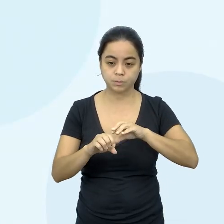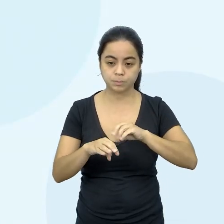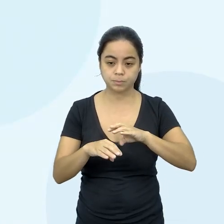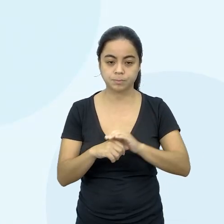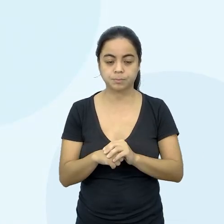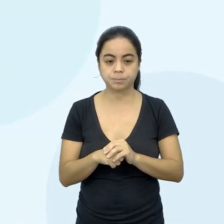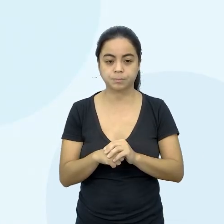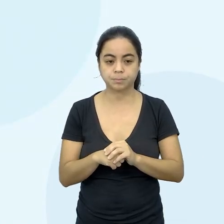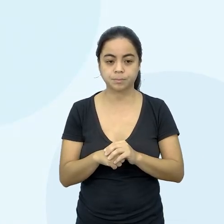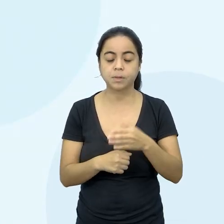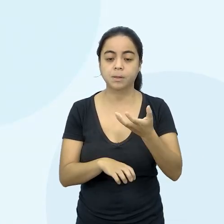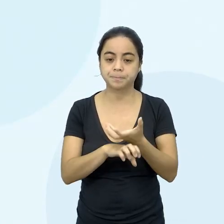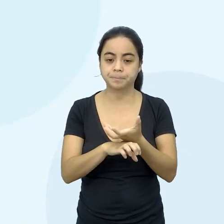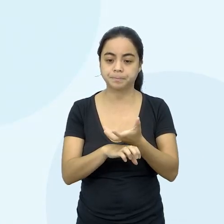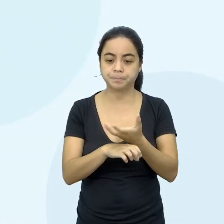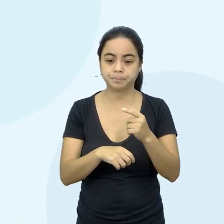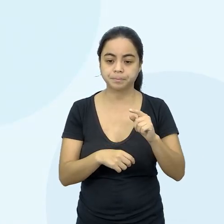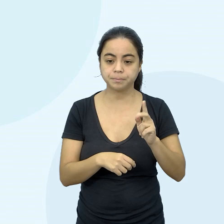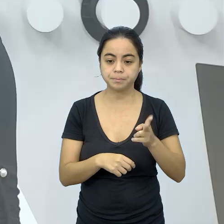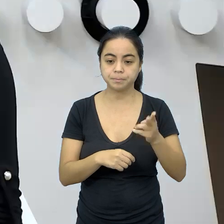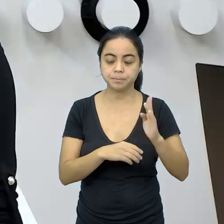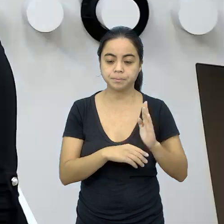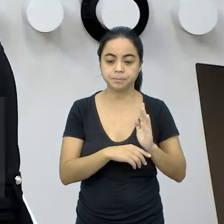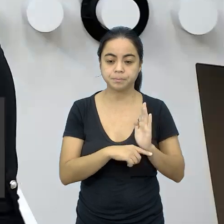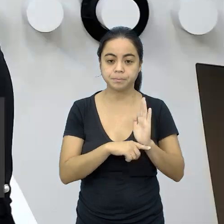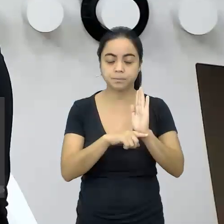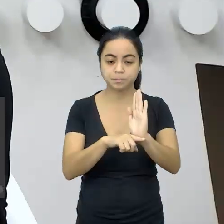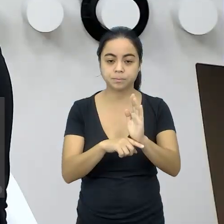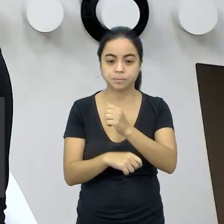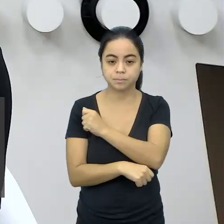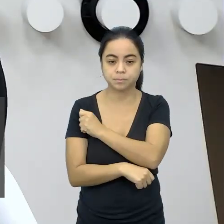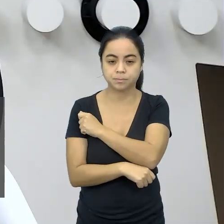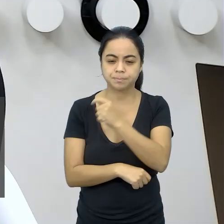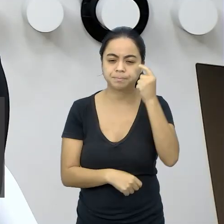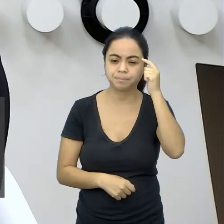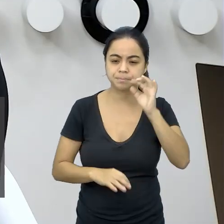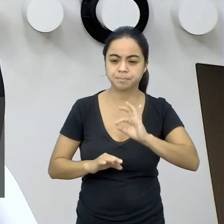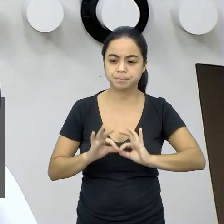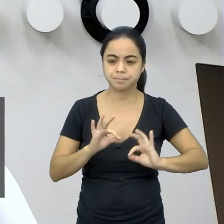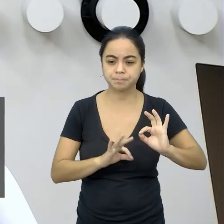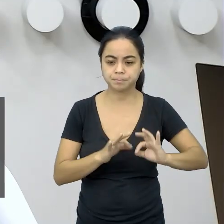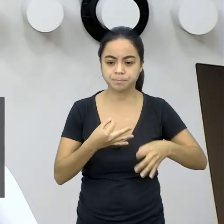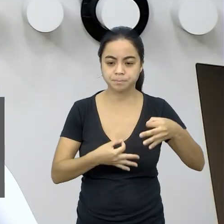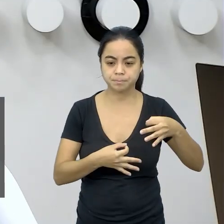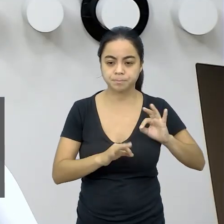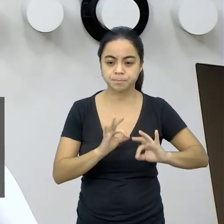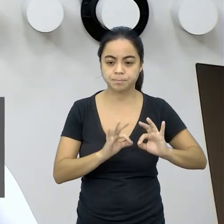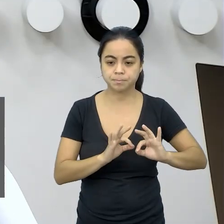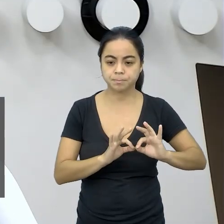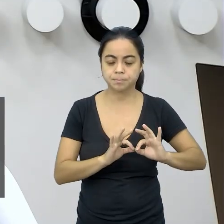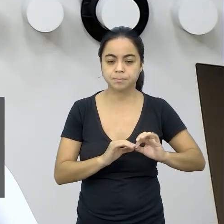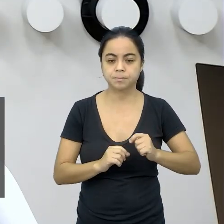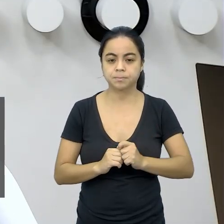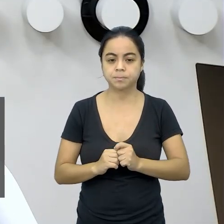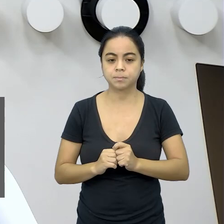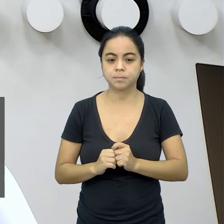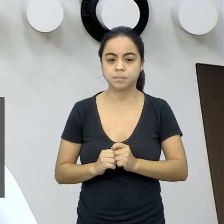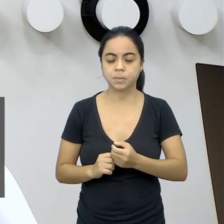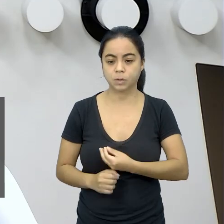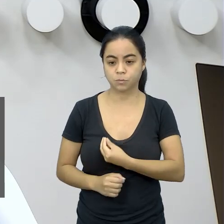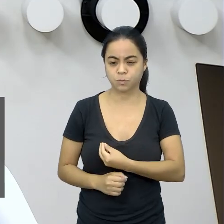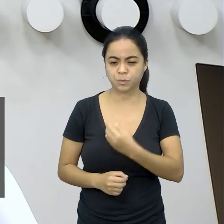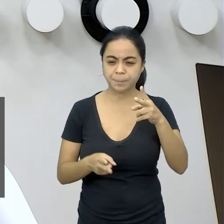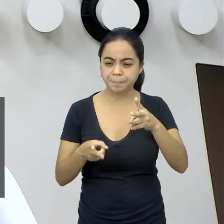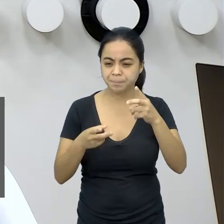esse componente ele vai auxiliar os estudantes a olhar o seu projeto de vida pela perspectiva financeira, né, e de uma forma